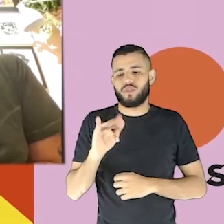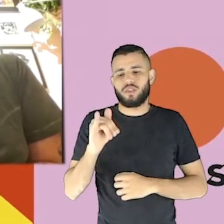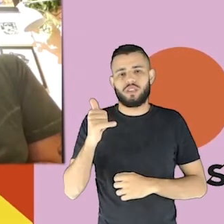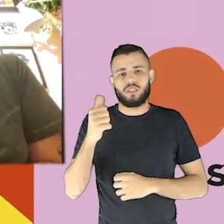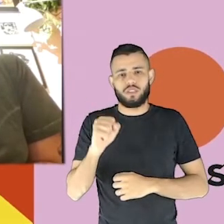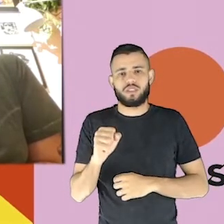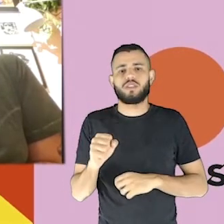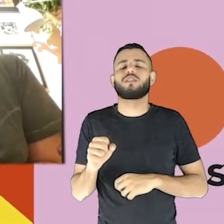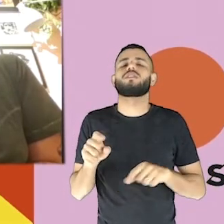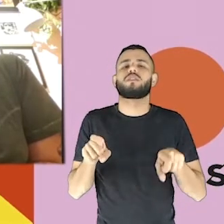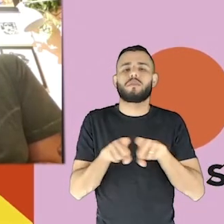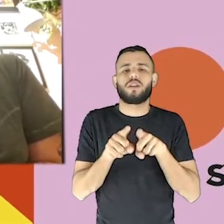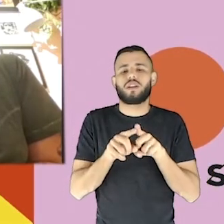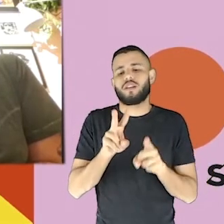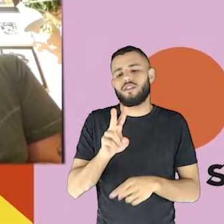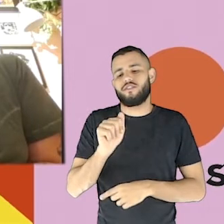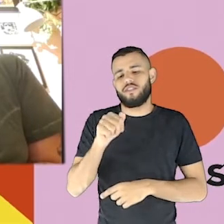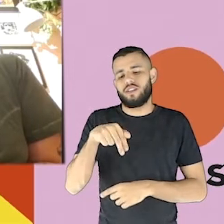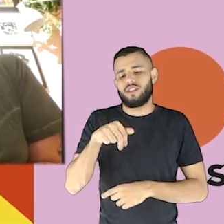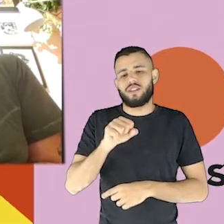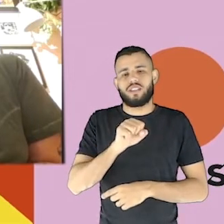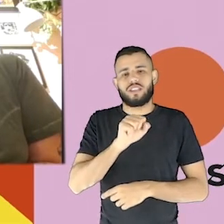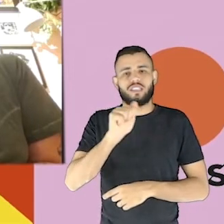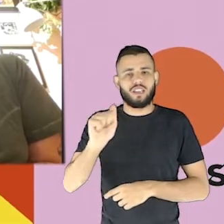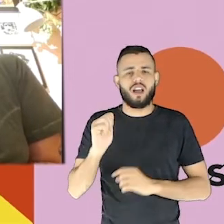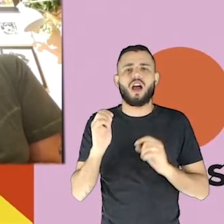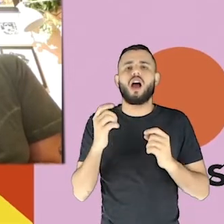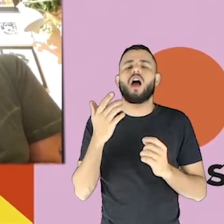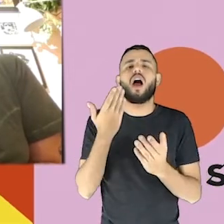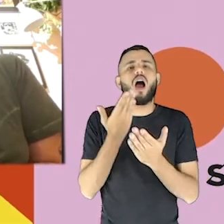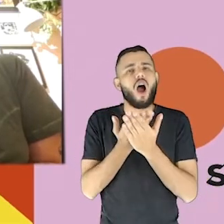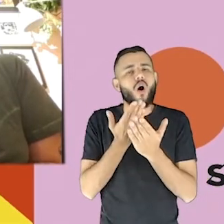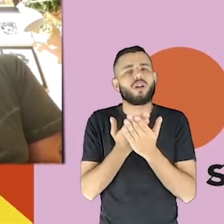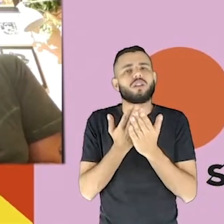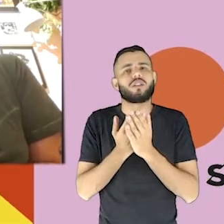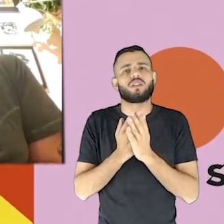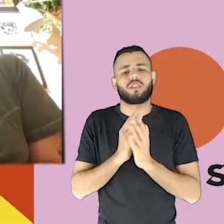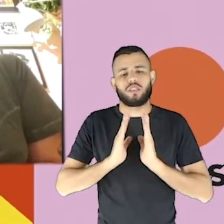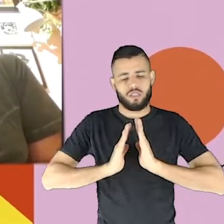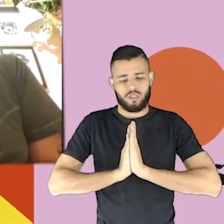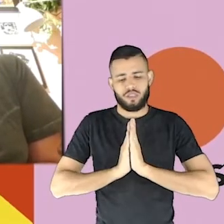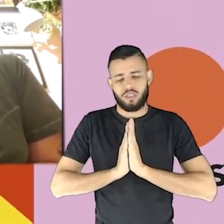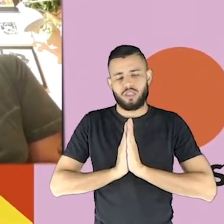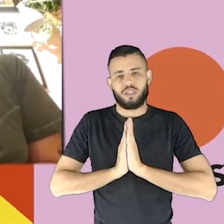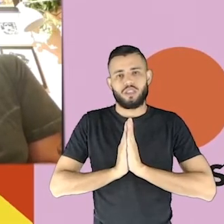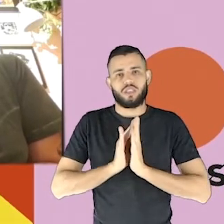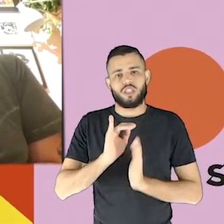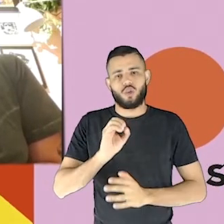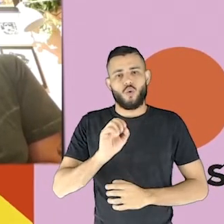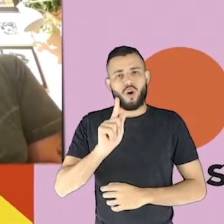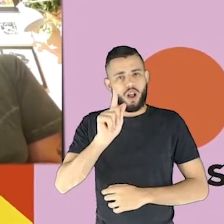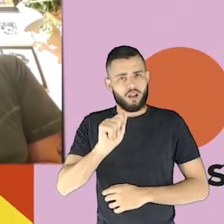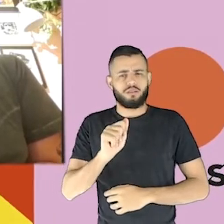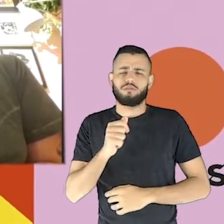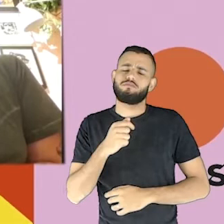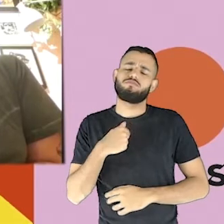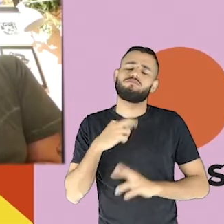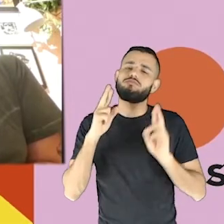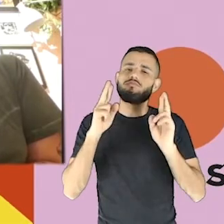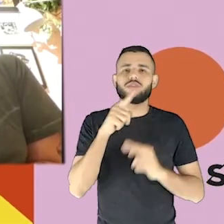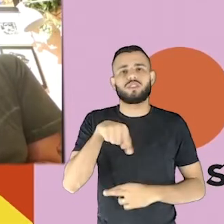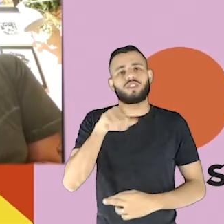o Cris e com a Vanessa, uma aula de yoga, né? E esperamos que vocês curtam e